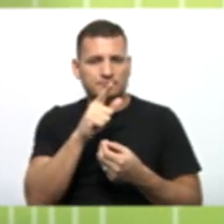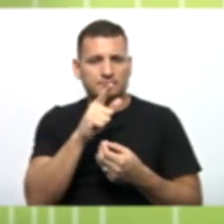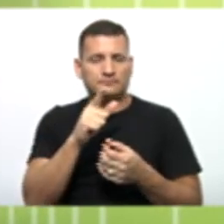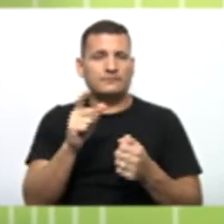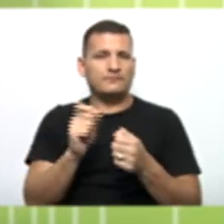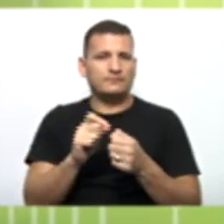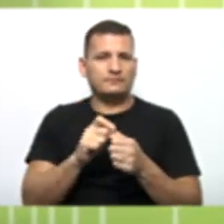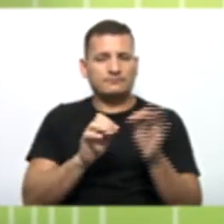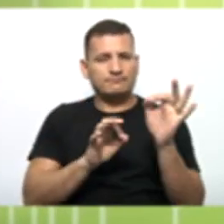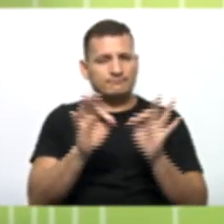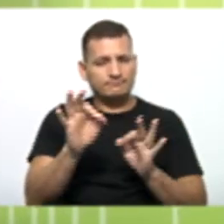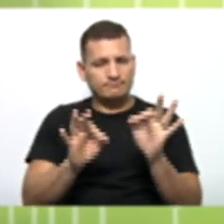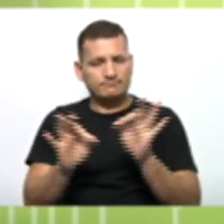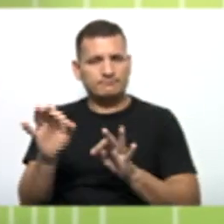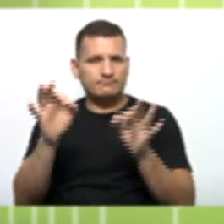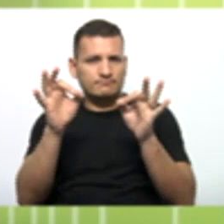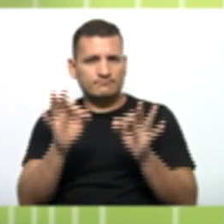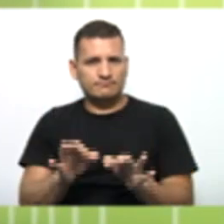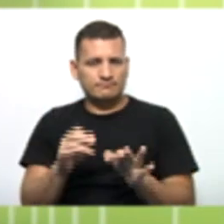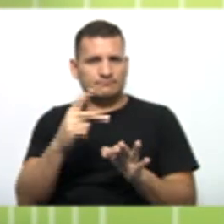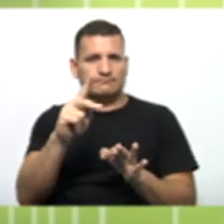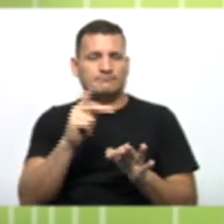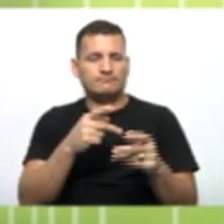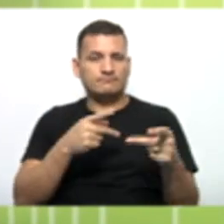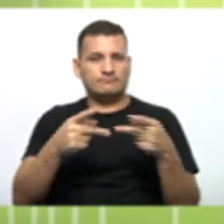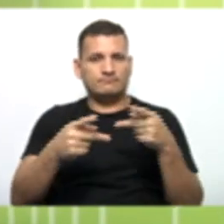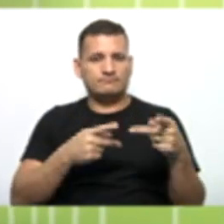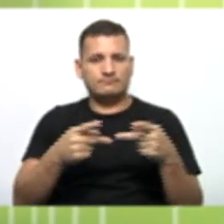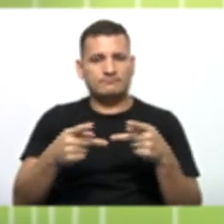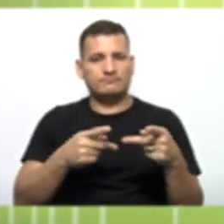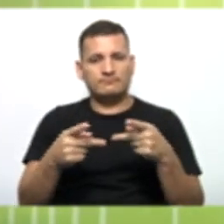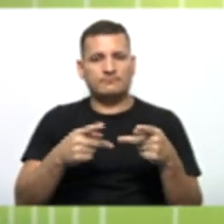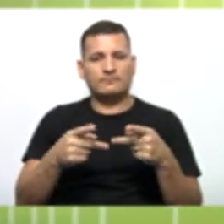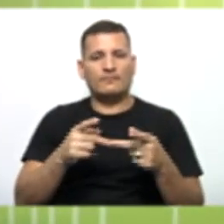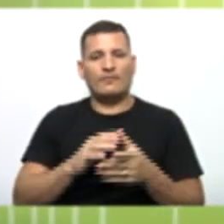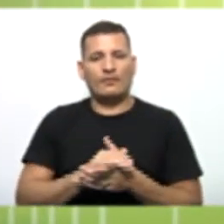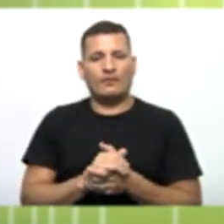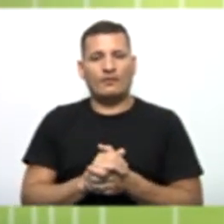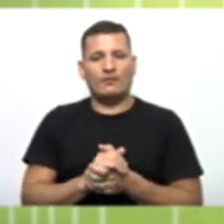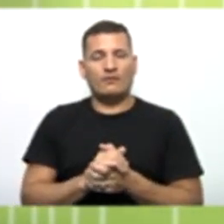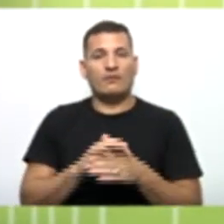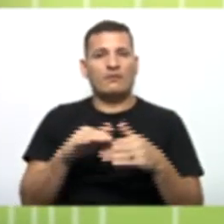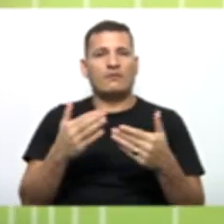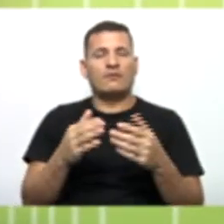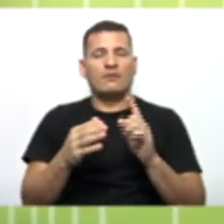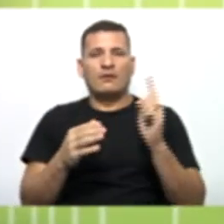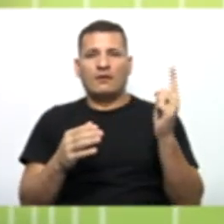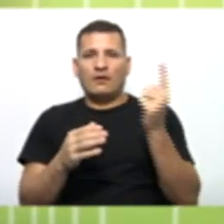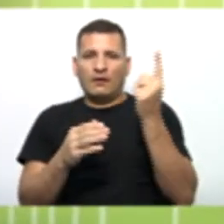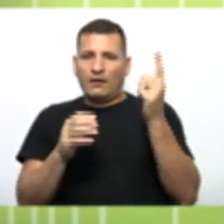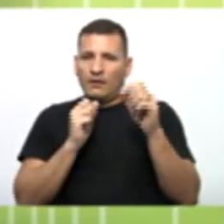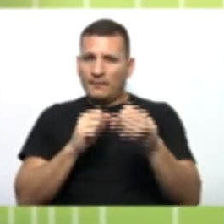fazer a modelagem correta do seu projeto. Então assim, vocês desde o primeiro dia de aula